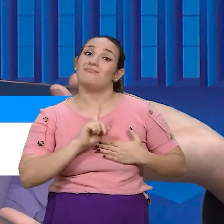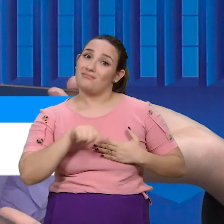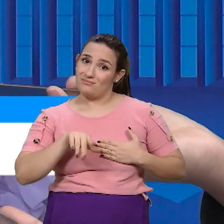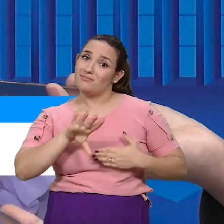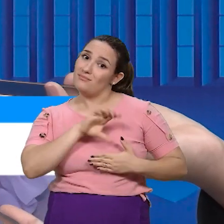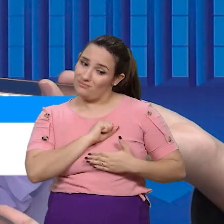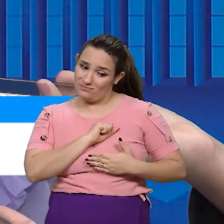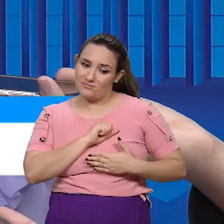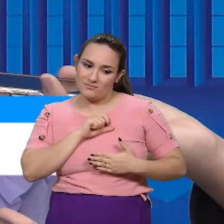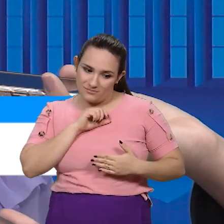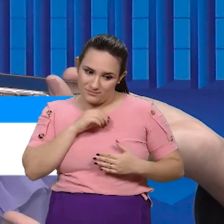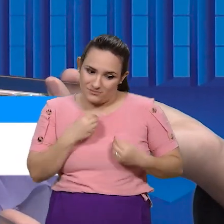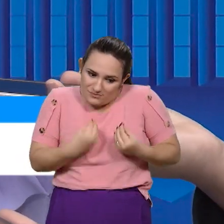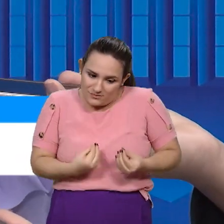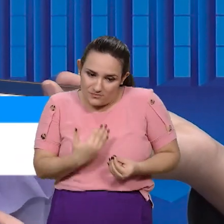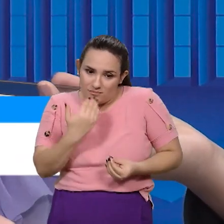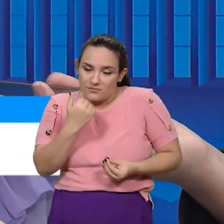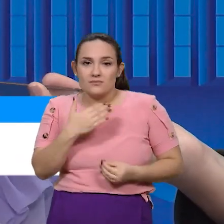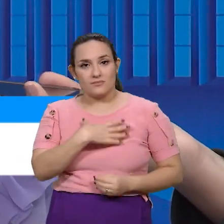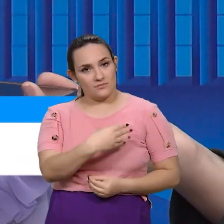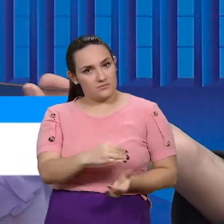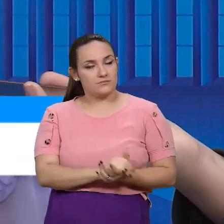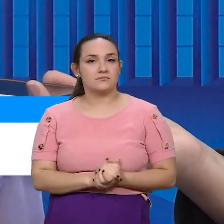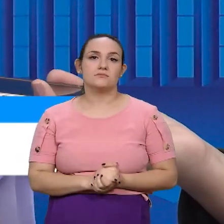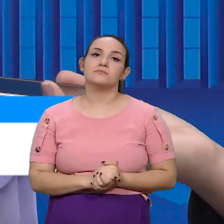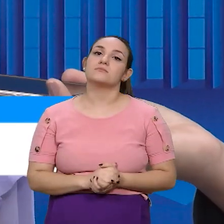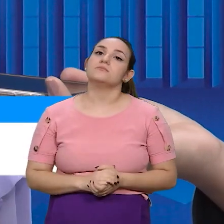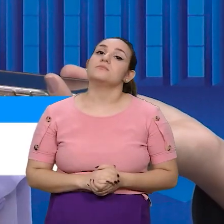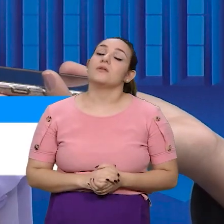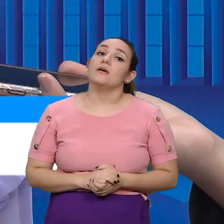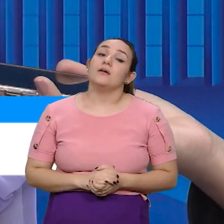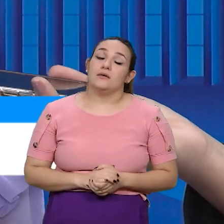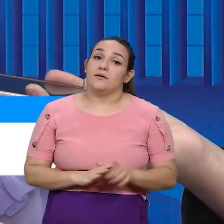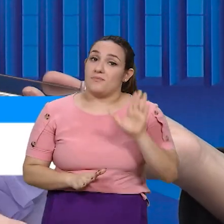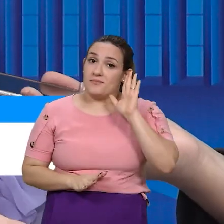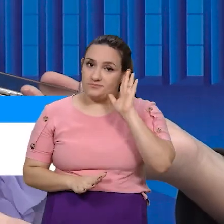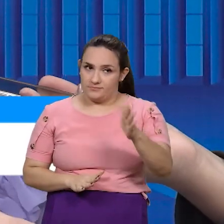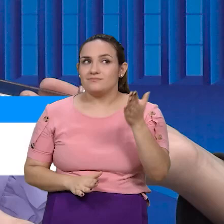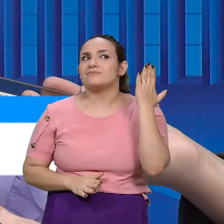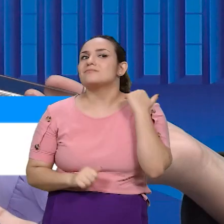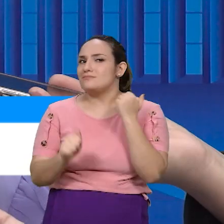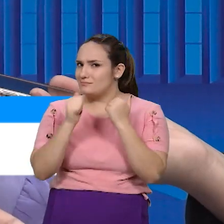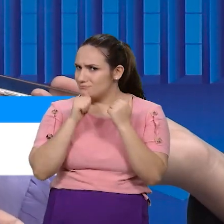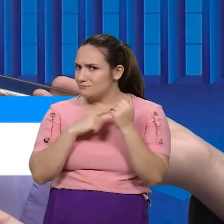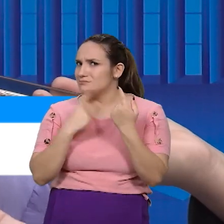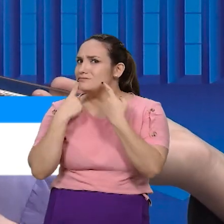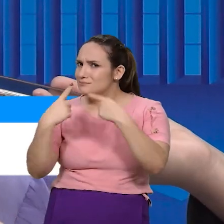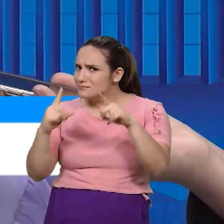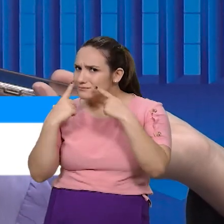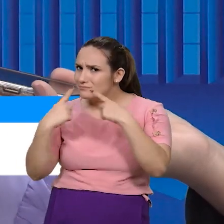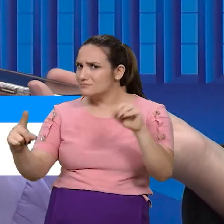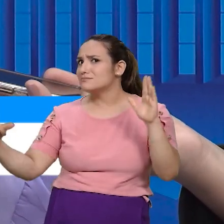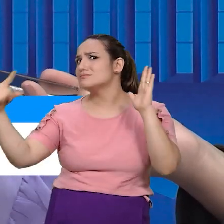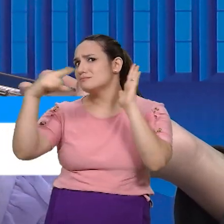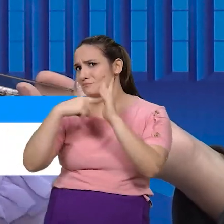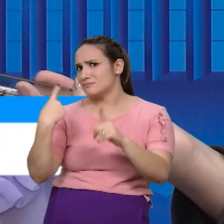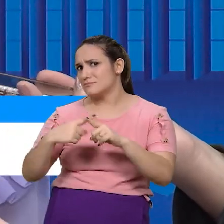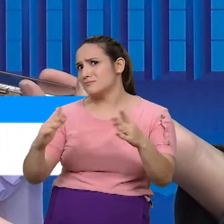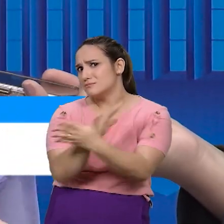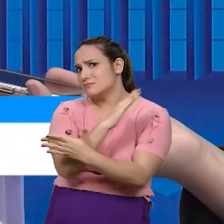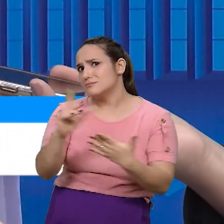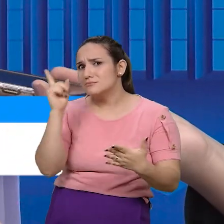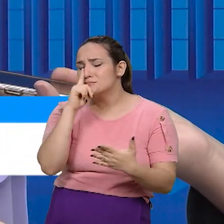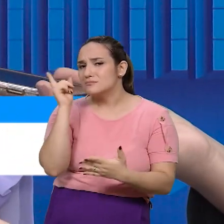amor, que é o de amamentar o seu filho. Infelizmente, ainda a gente tinha reclamações e denúncias